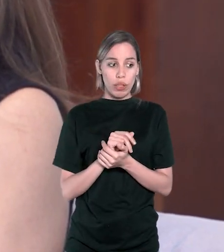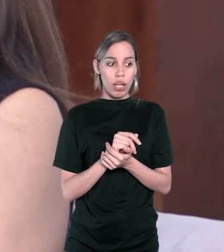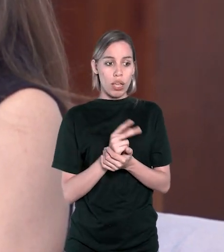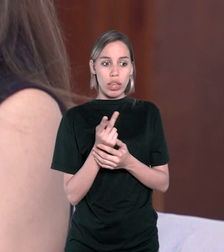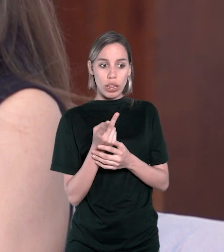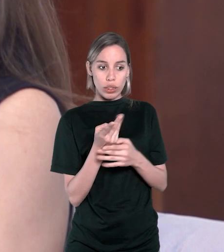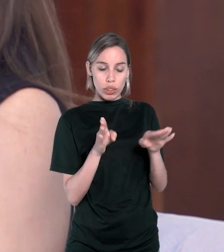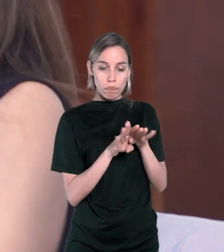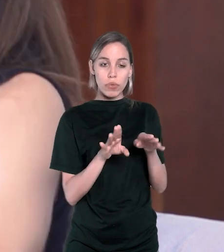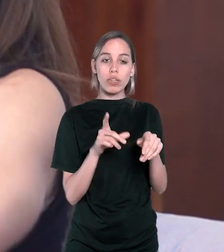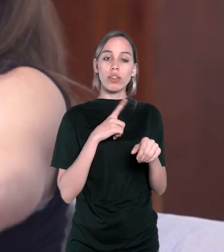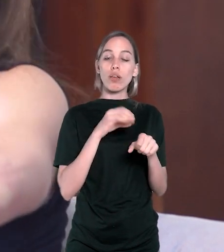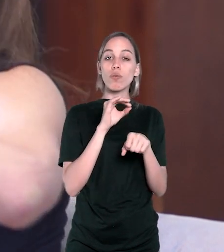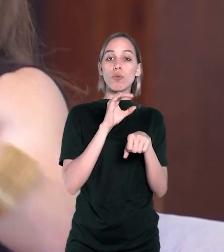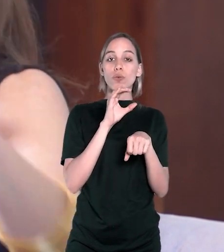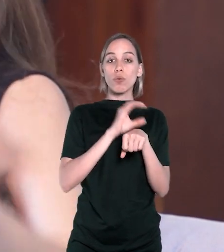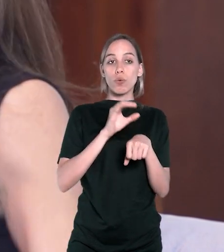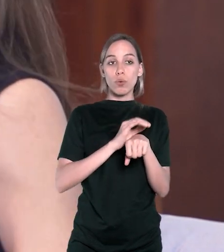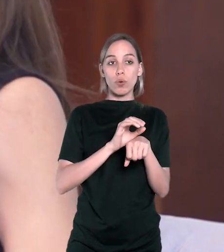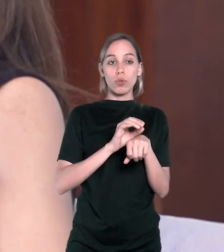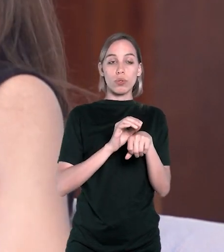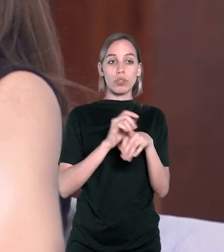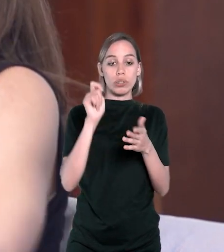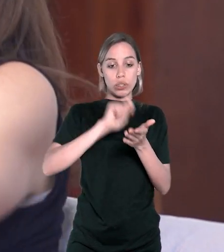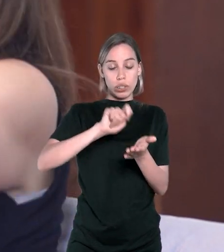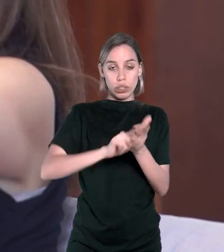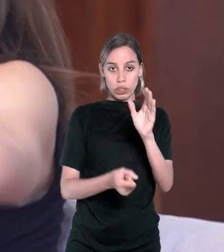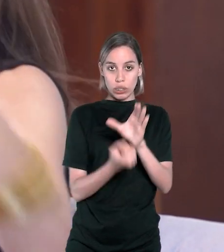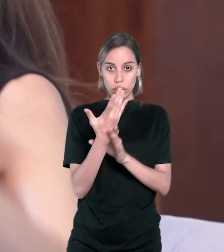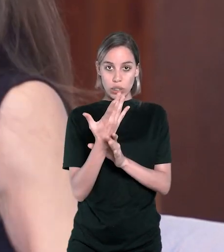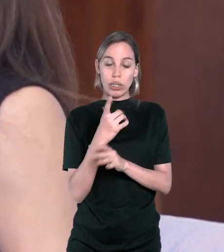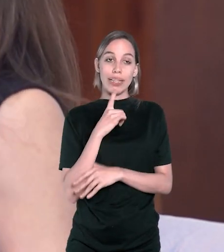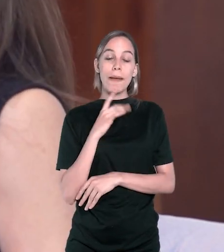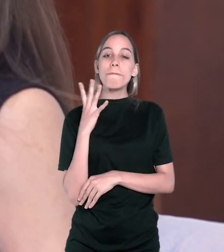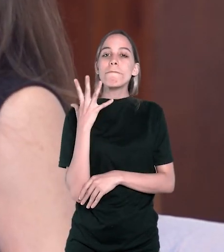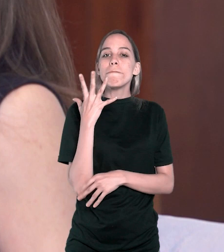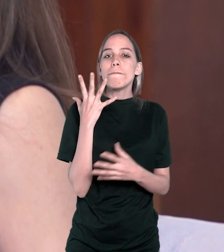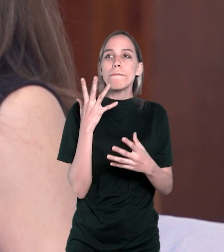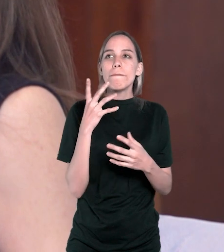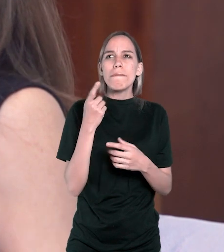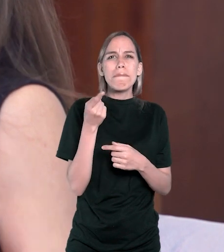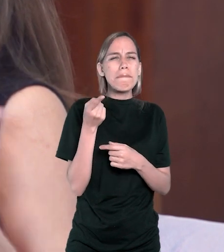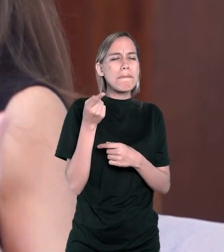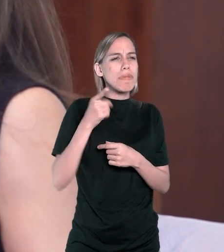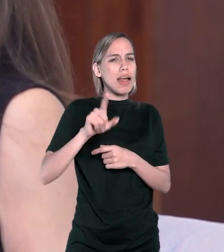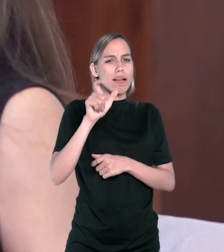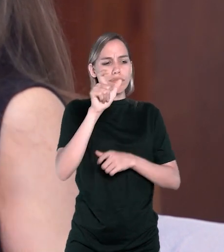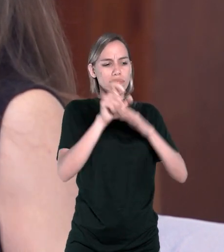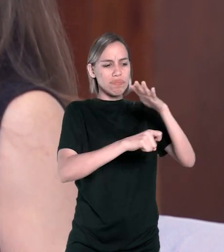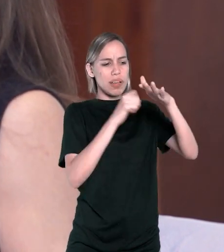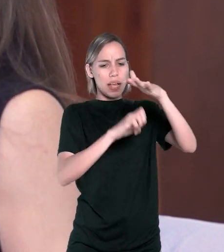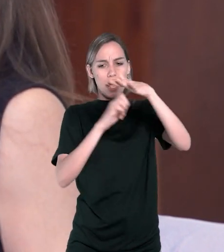os MFAs, que são assim, é uma indústria. Você tem milhares de editoras, né? Existe realmente